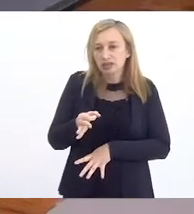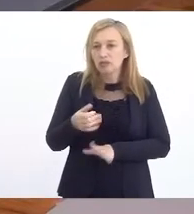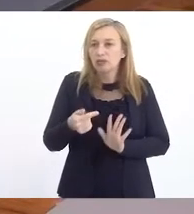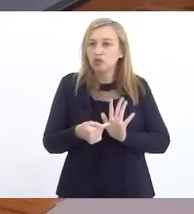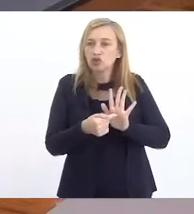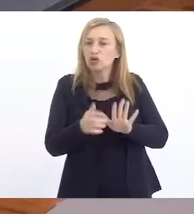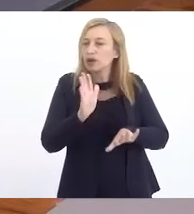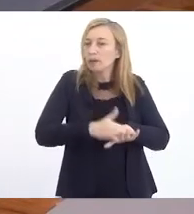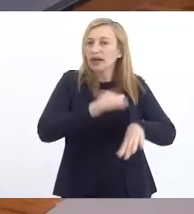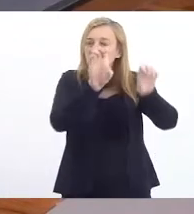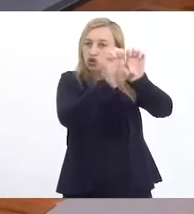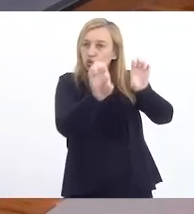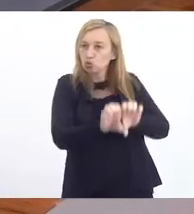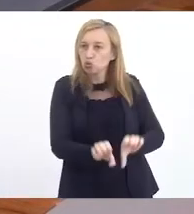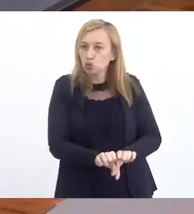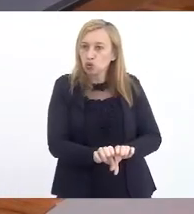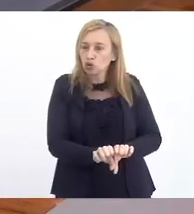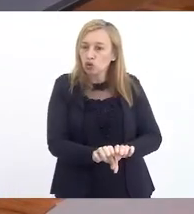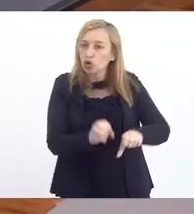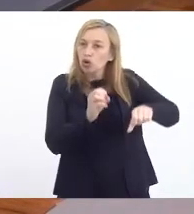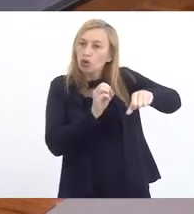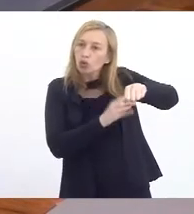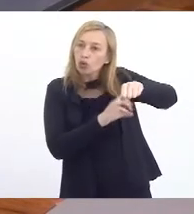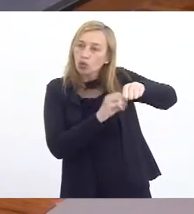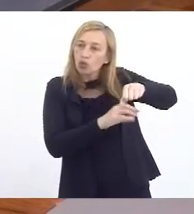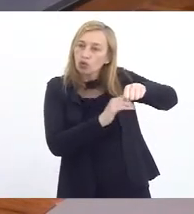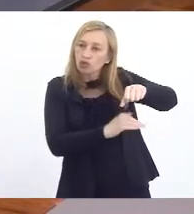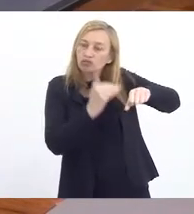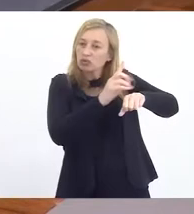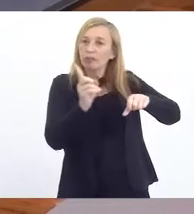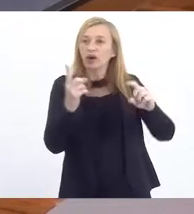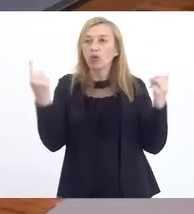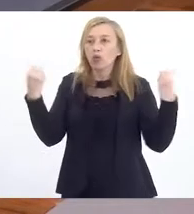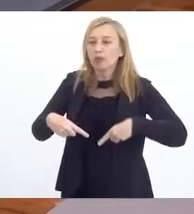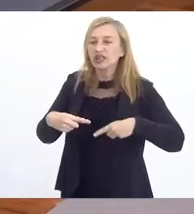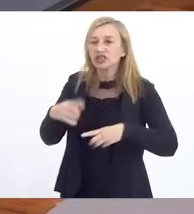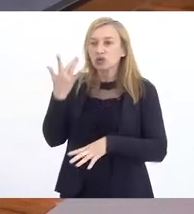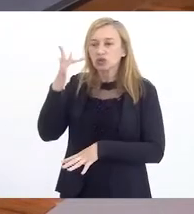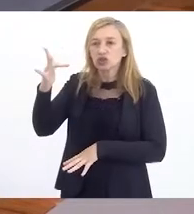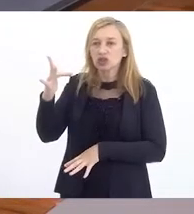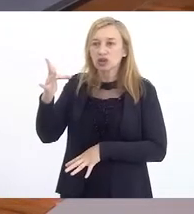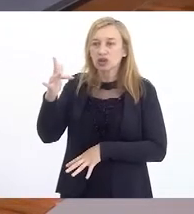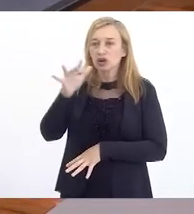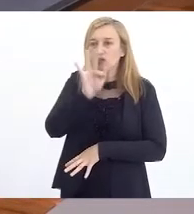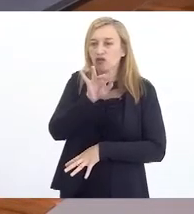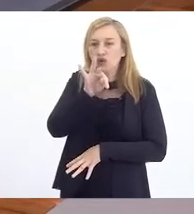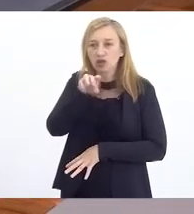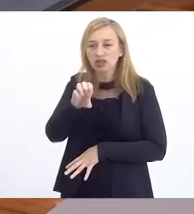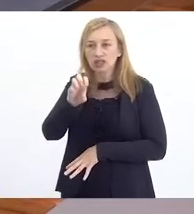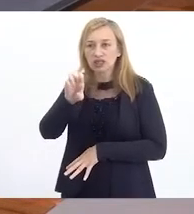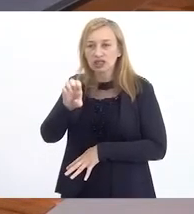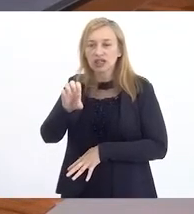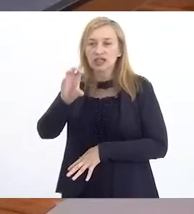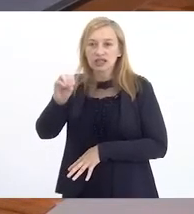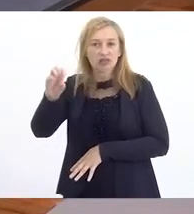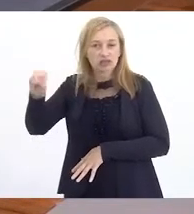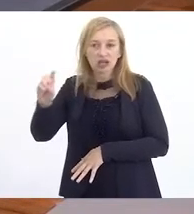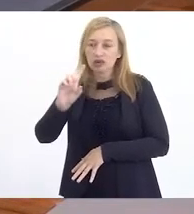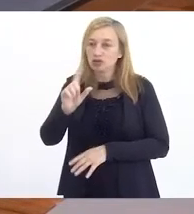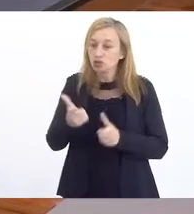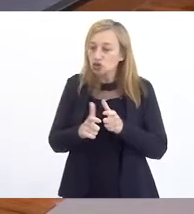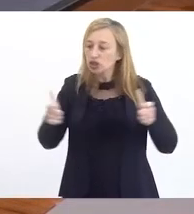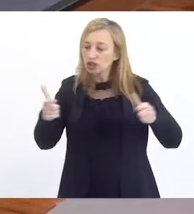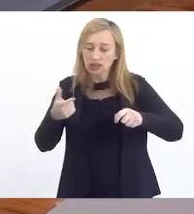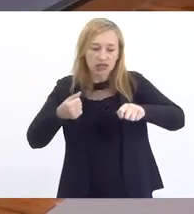mais estruturante. O fundo não é para competir com o Tesouro, com a fonte 00. Os grandes